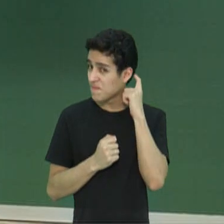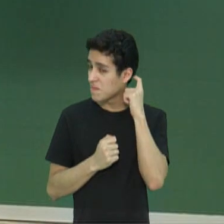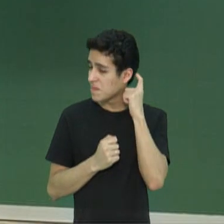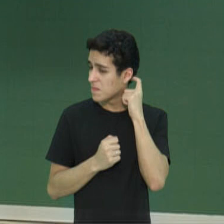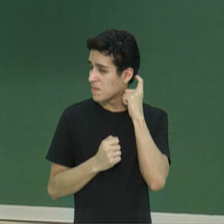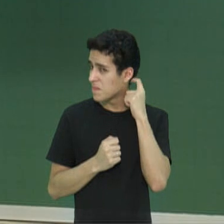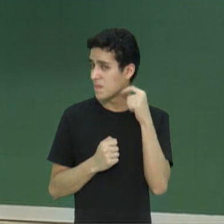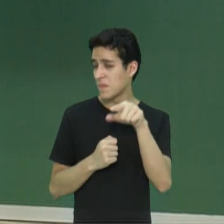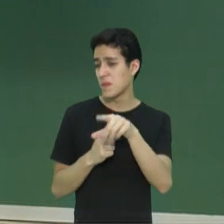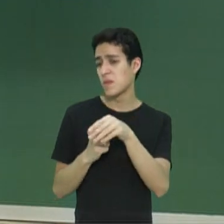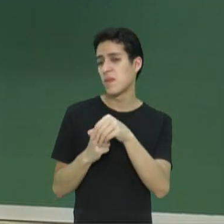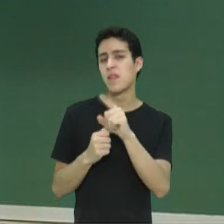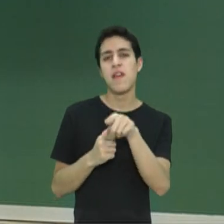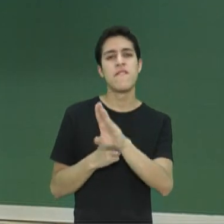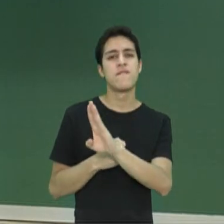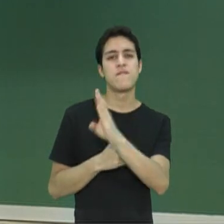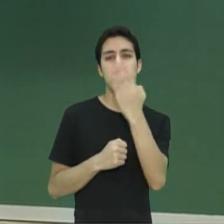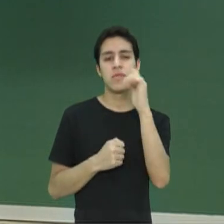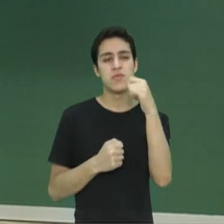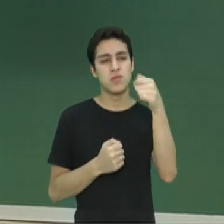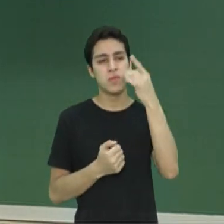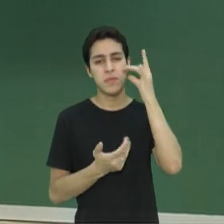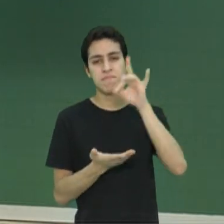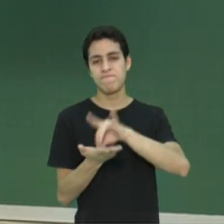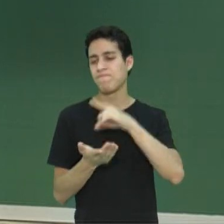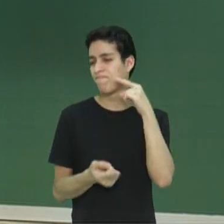pode ser o quê? Um falso valor sobre a realidade.